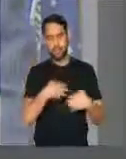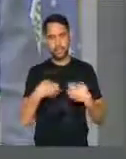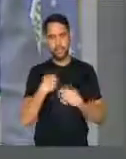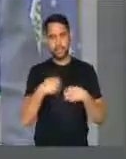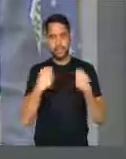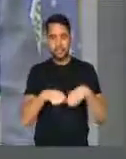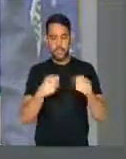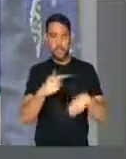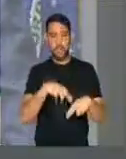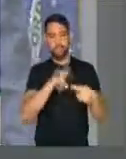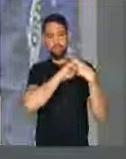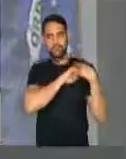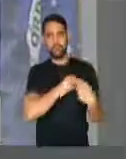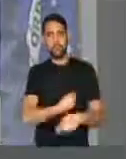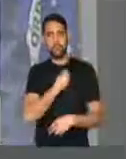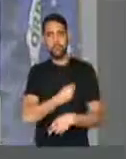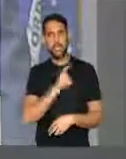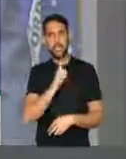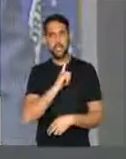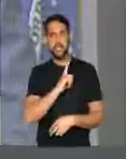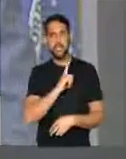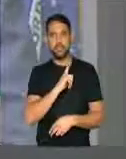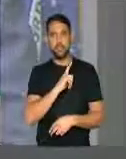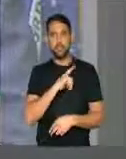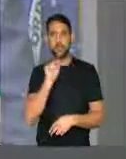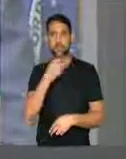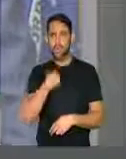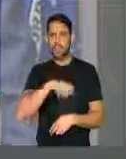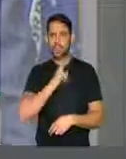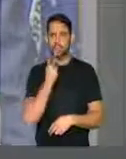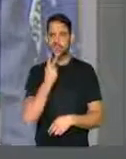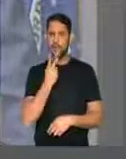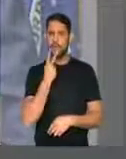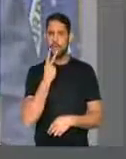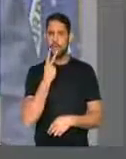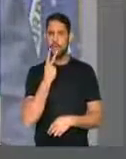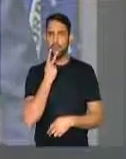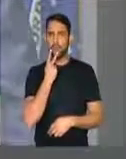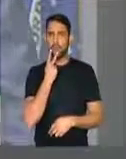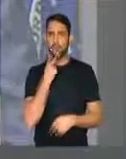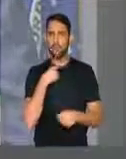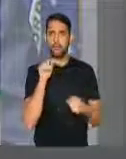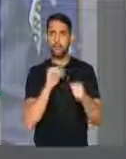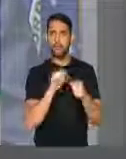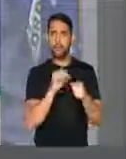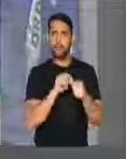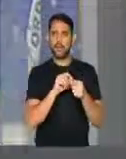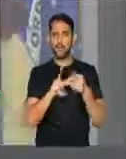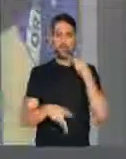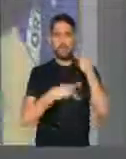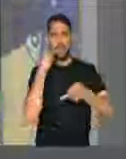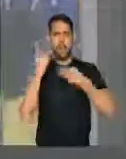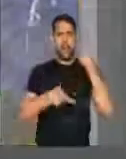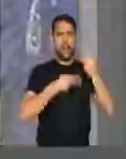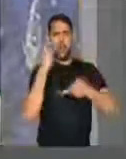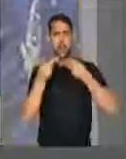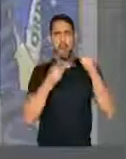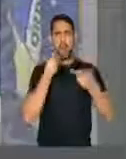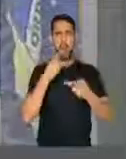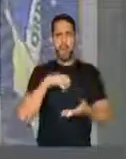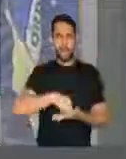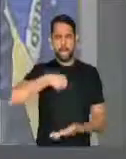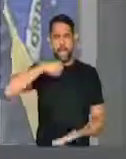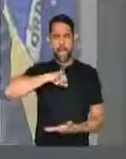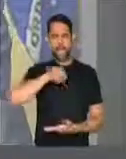lamentando, nós temos que ter responsabilidade com o que dizemos. faz um estardalhaço aí com as malas